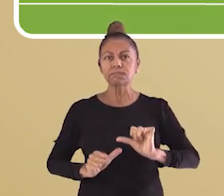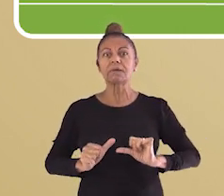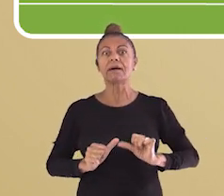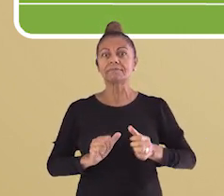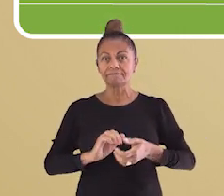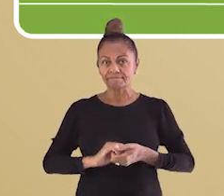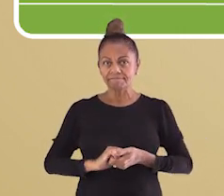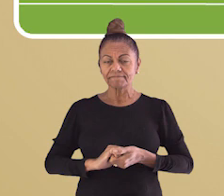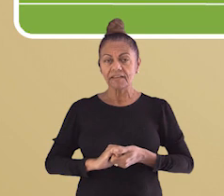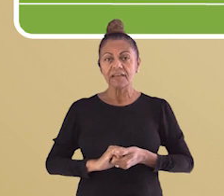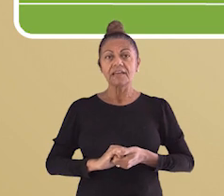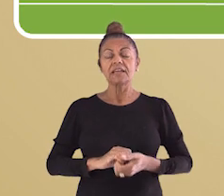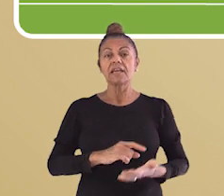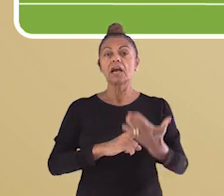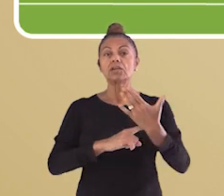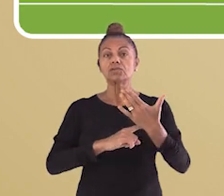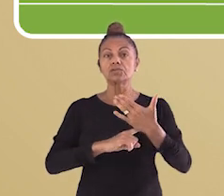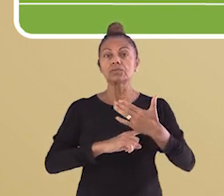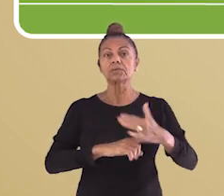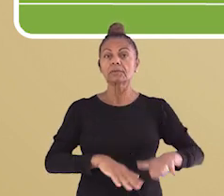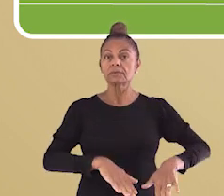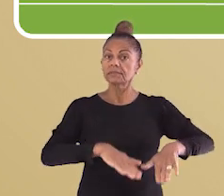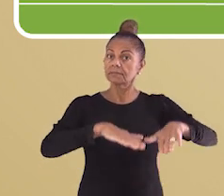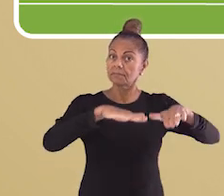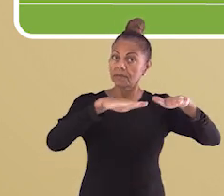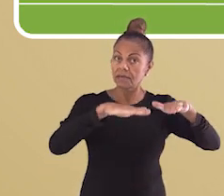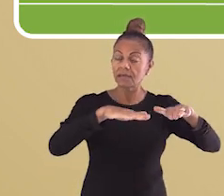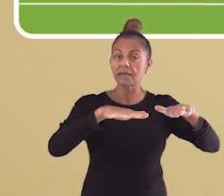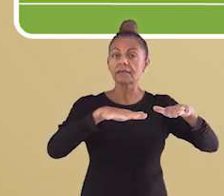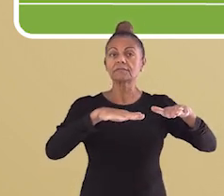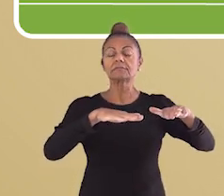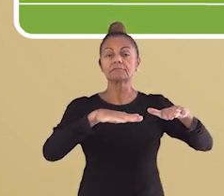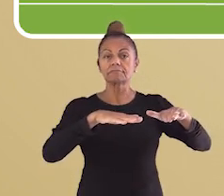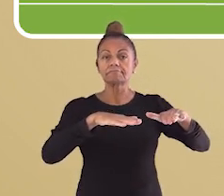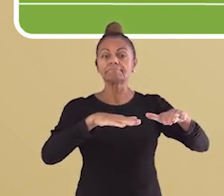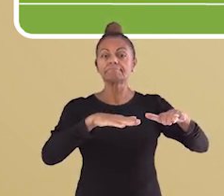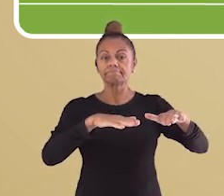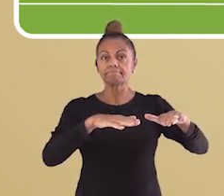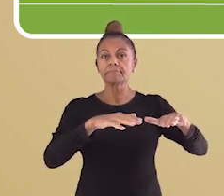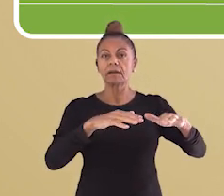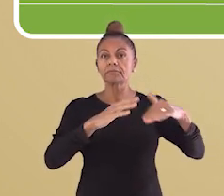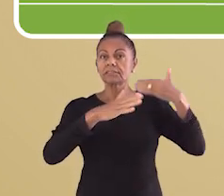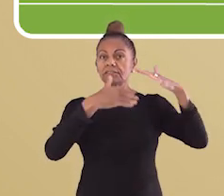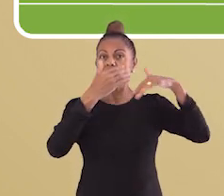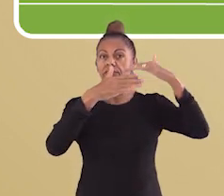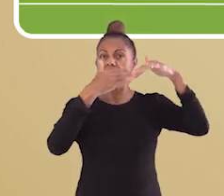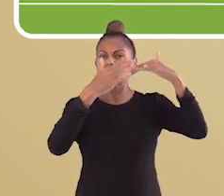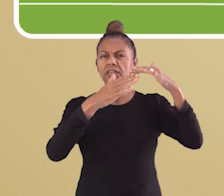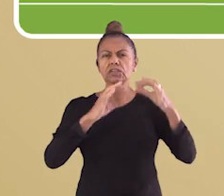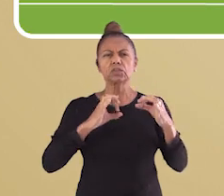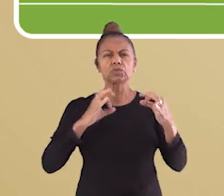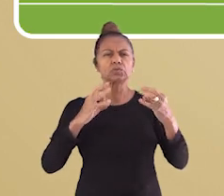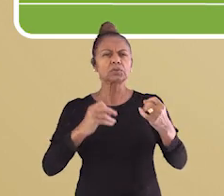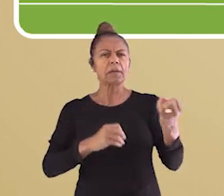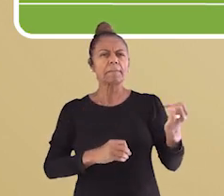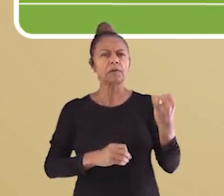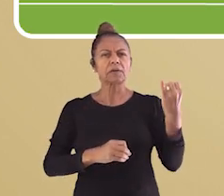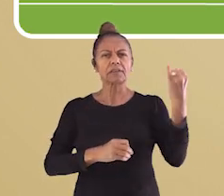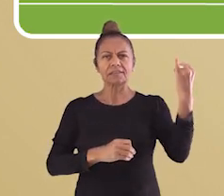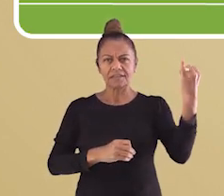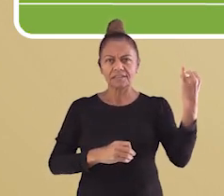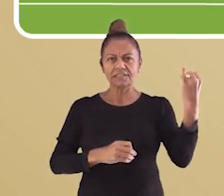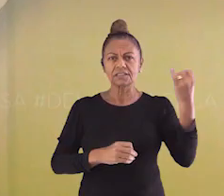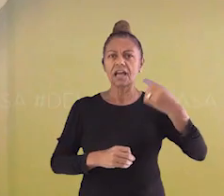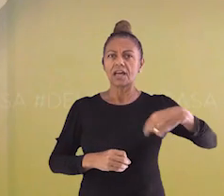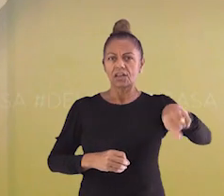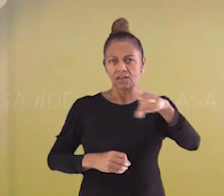elas resultam no nosso crescimento, no nosso desenvolvimento, na manutenção das nossas funções vitais, tudo que a gente faz enquanto ser